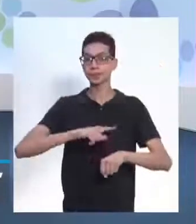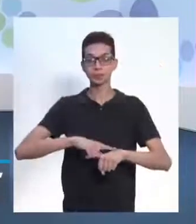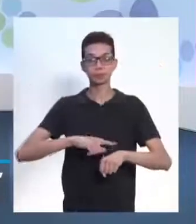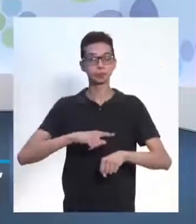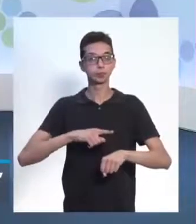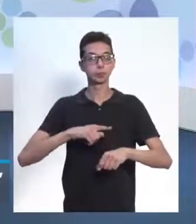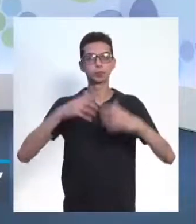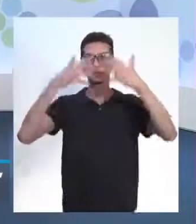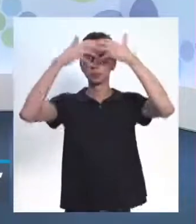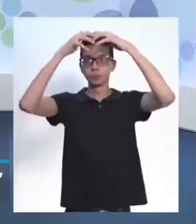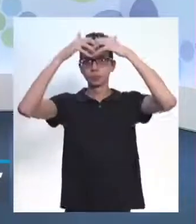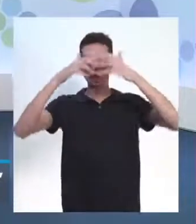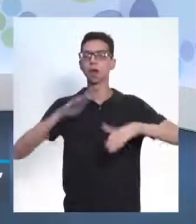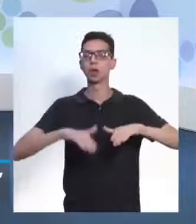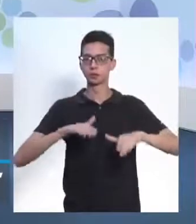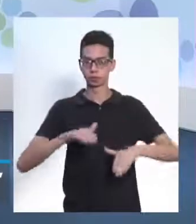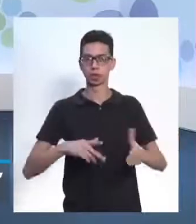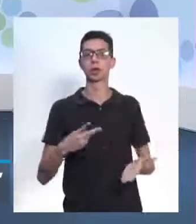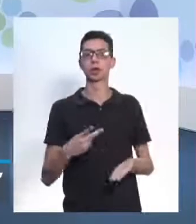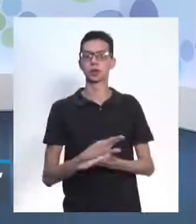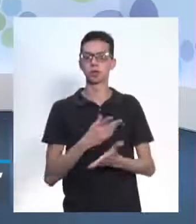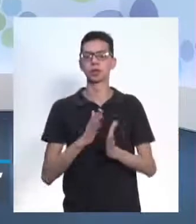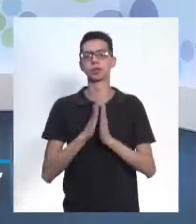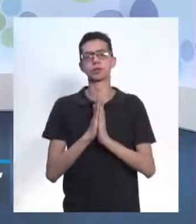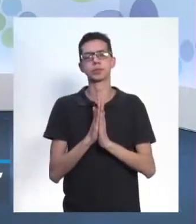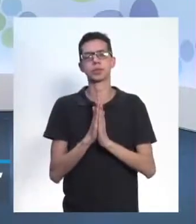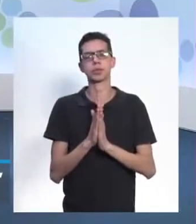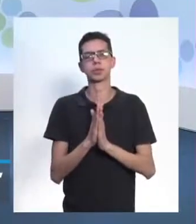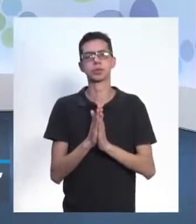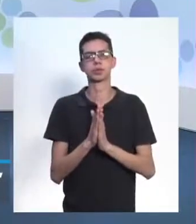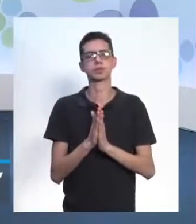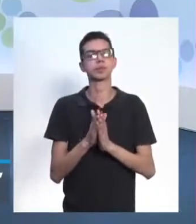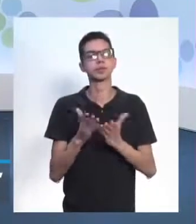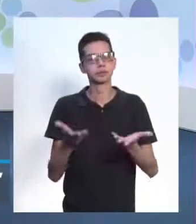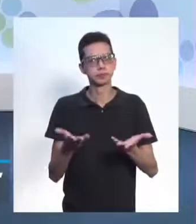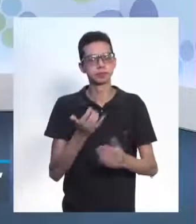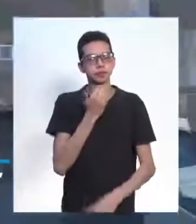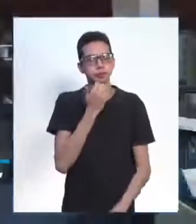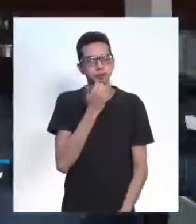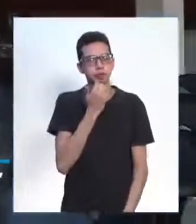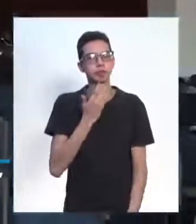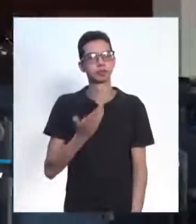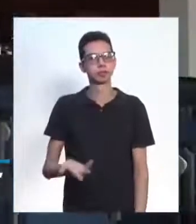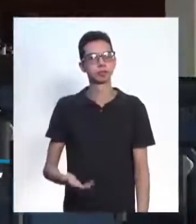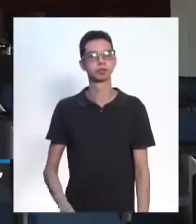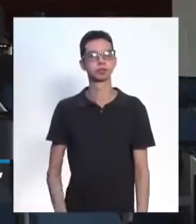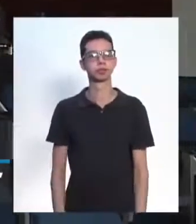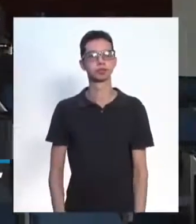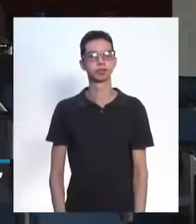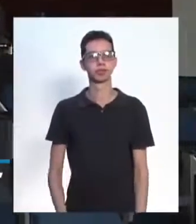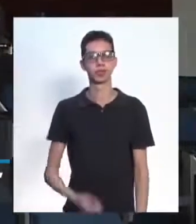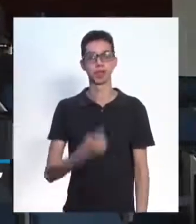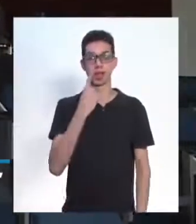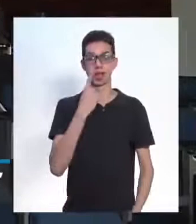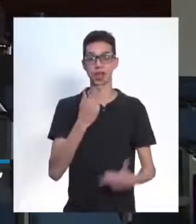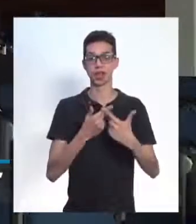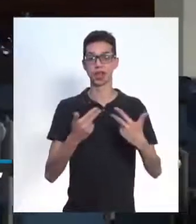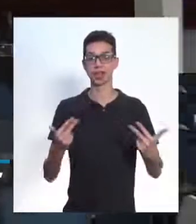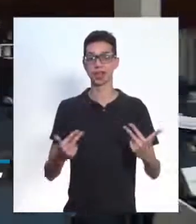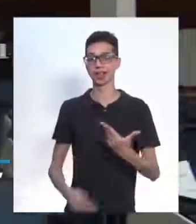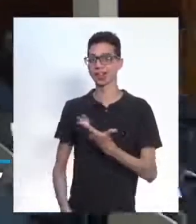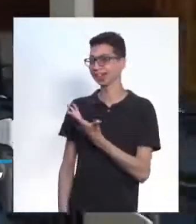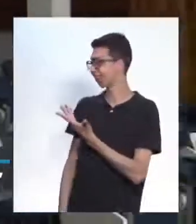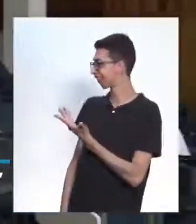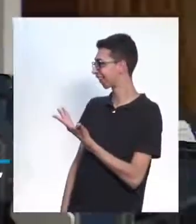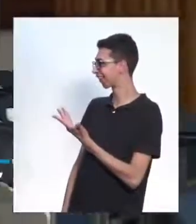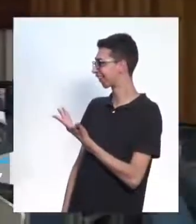Então, pode acontecer. Então, gente, pelo amor de Deus, quebrem essa para nós aí. Né? E olha uma coisa aqui. Eu tinha até... Olha, gente, eles